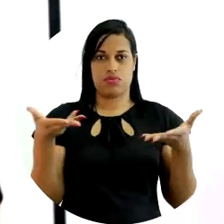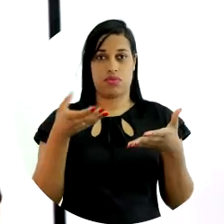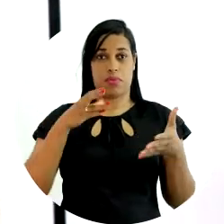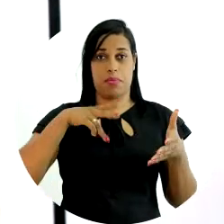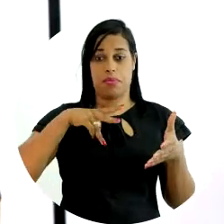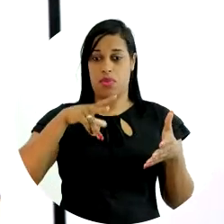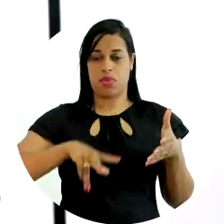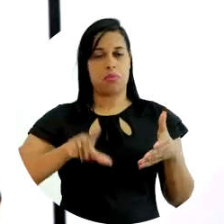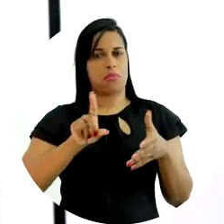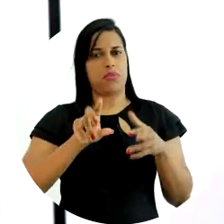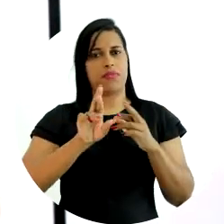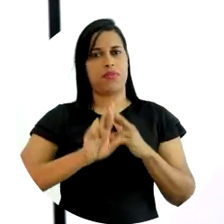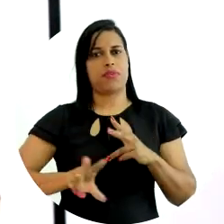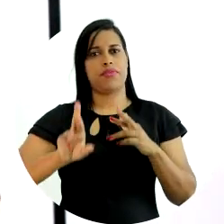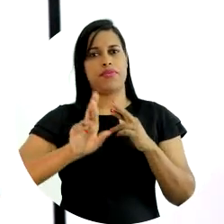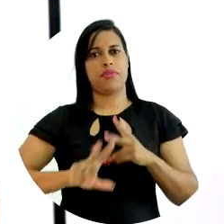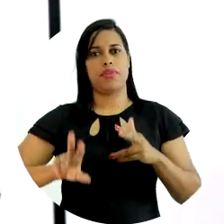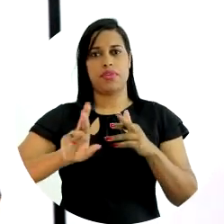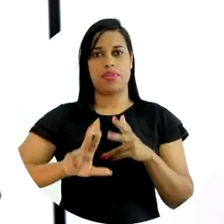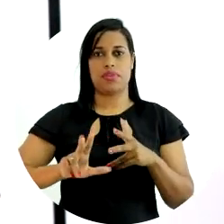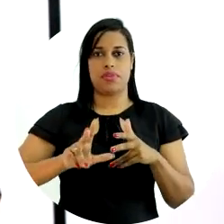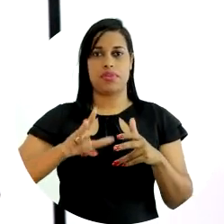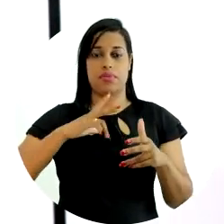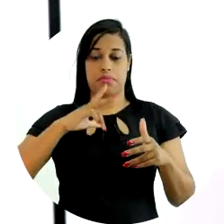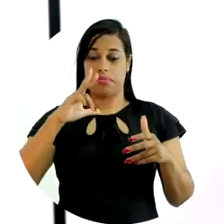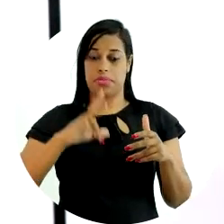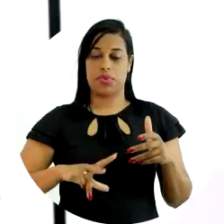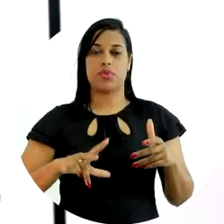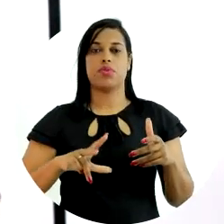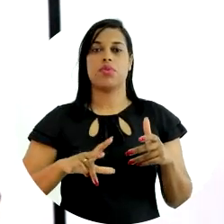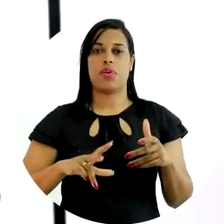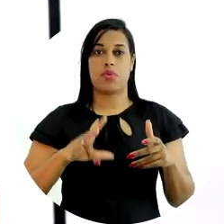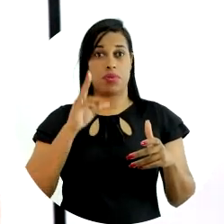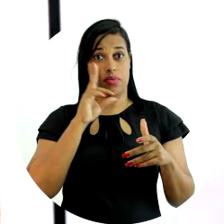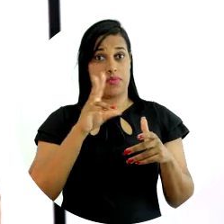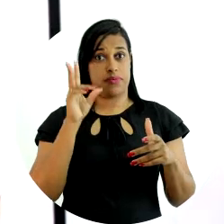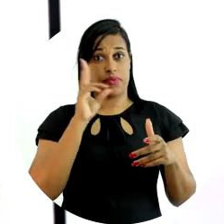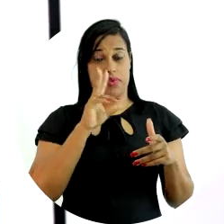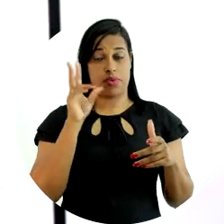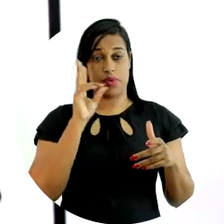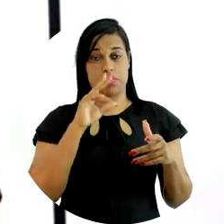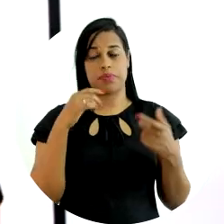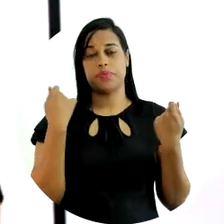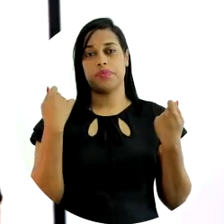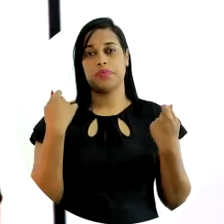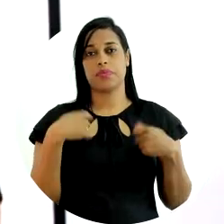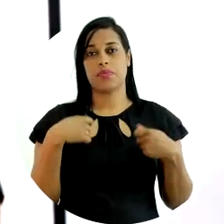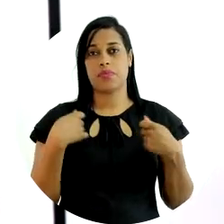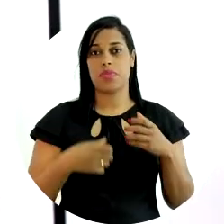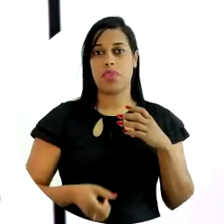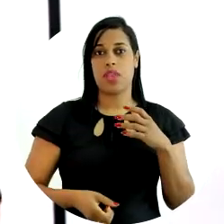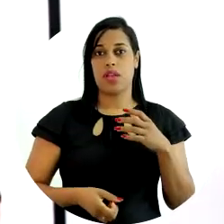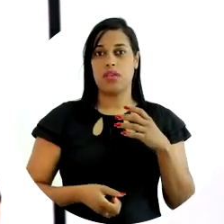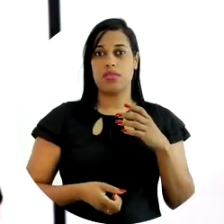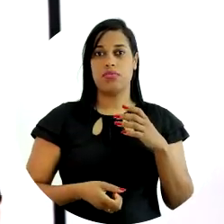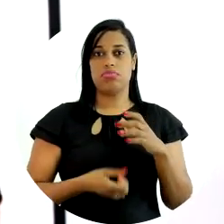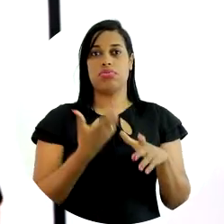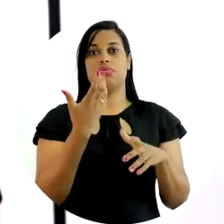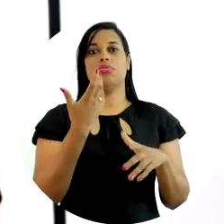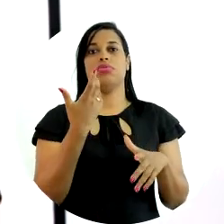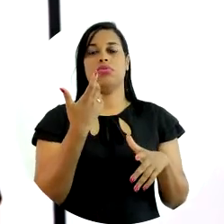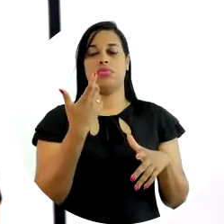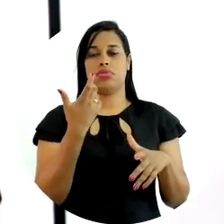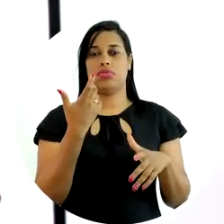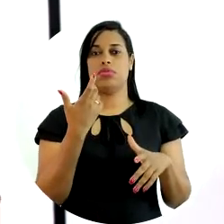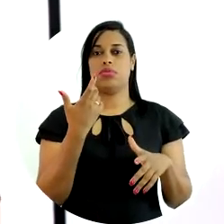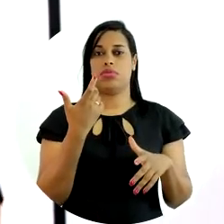europeu. E em Portugal não foi diferente. Portugal, quando viu que estava surgindo